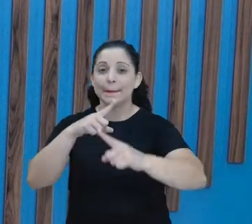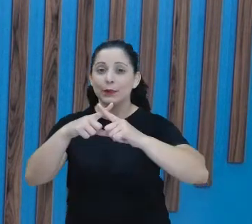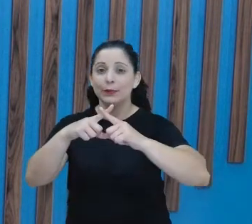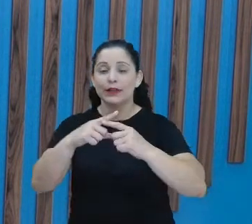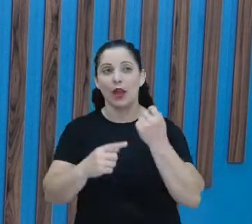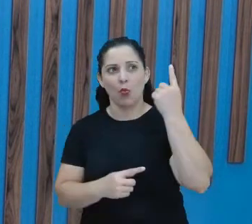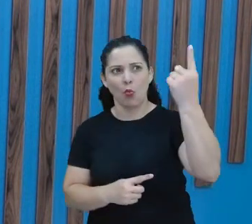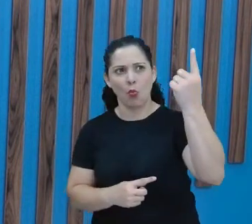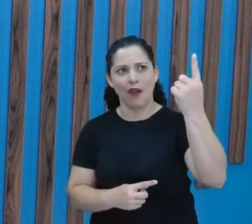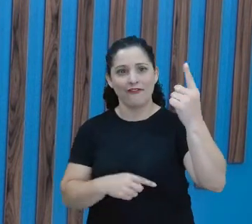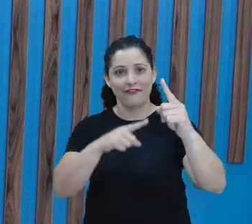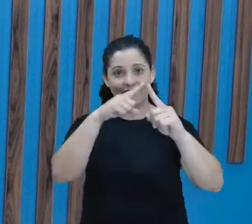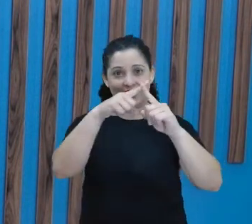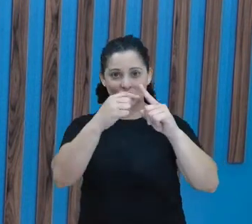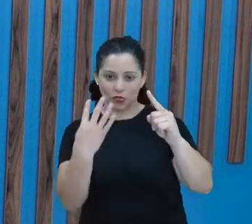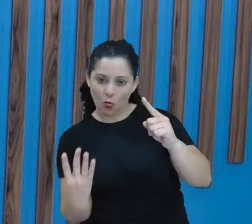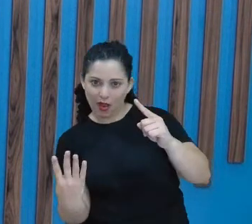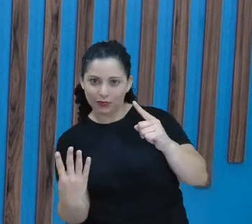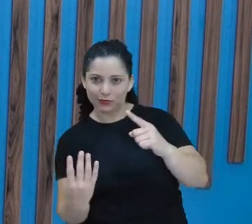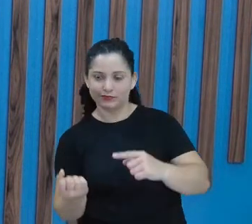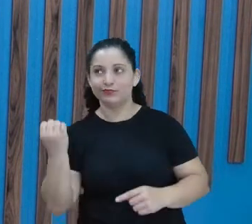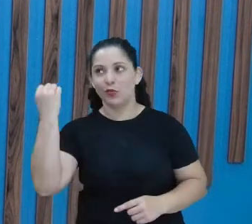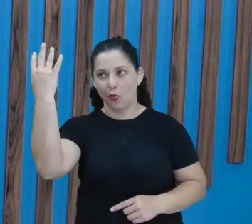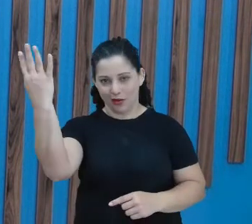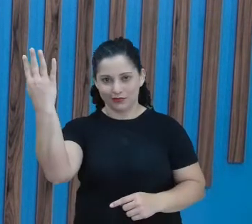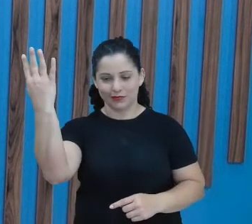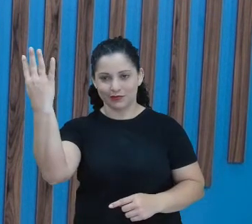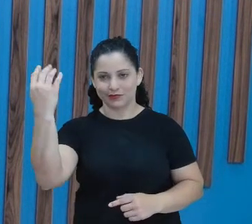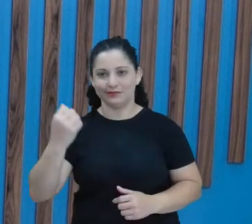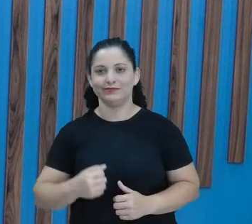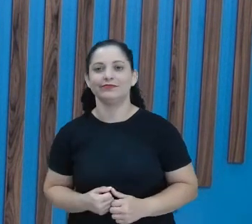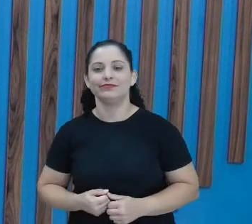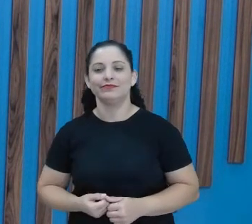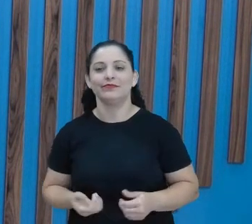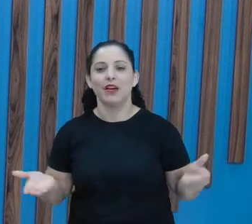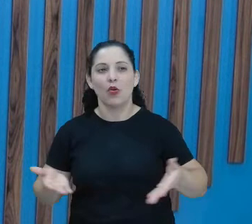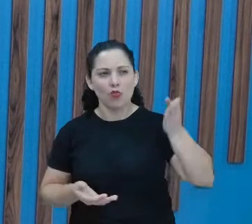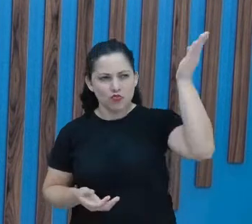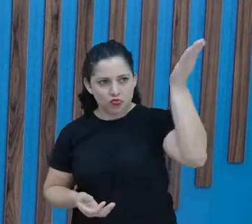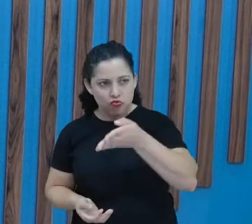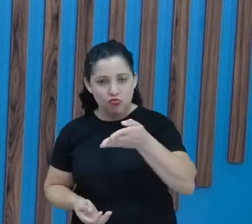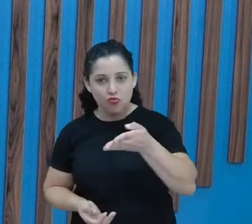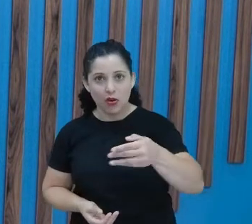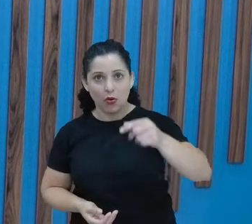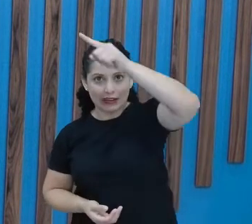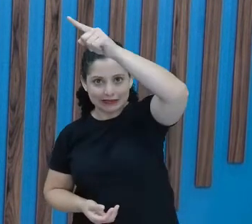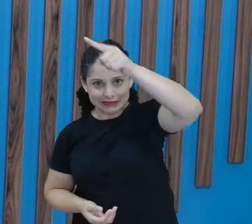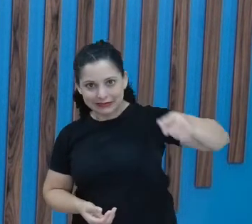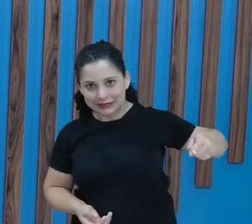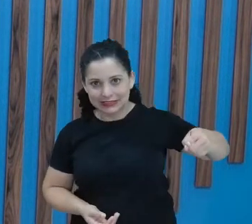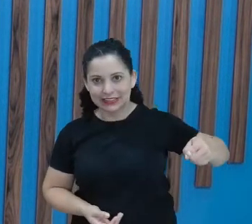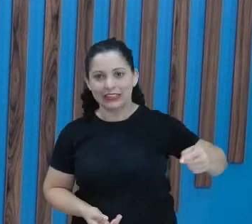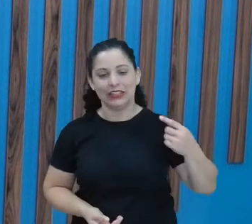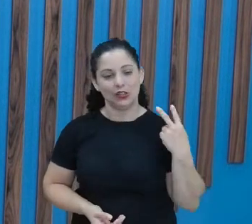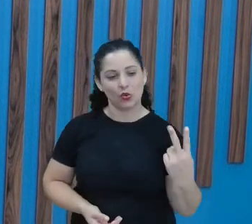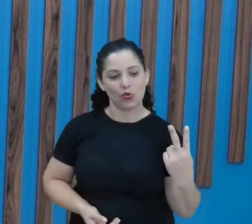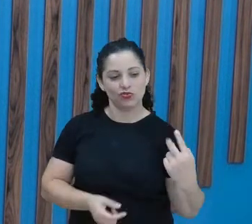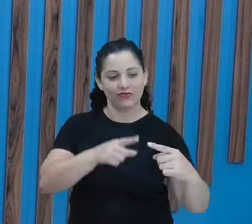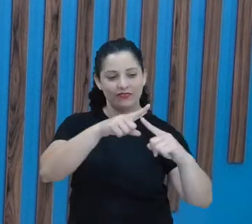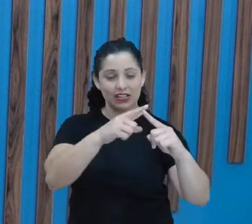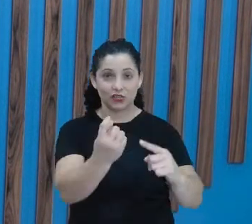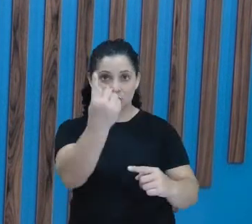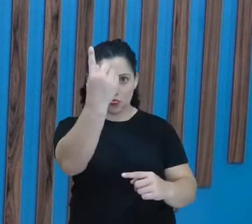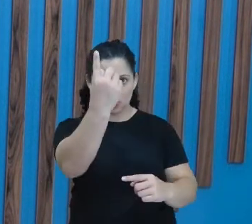1 vezes 4, que dá 4. Tá vendo aqui? Isso. E aí agora vou multiplicar esses dois aqui, ó. 2 vezes 1,